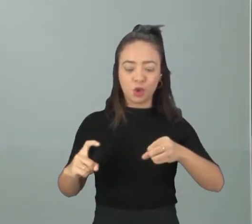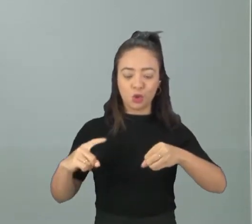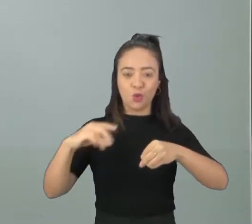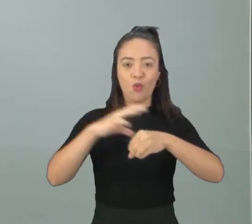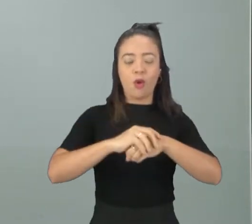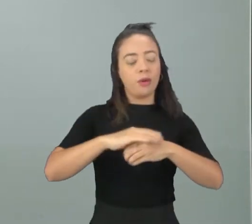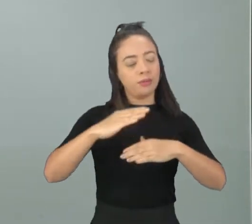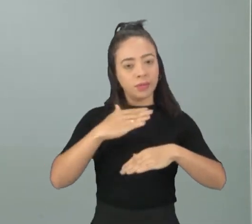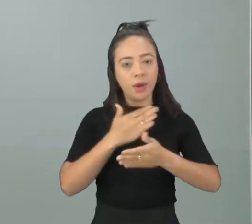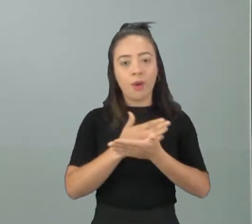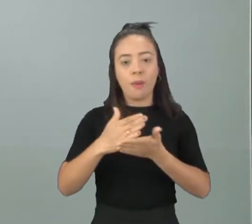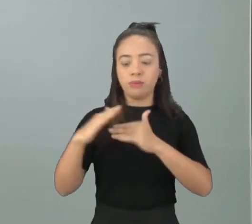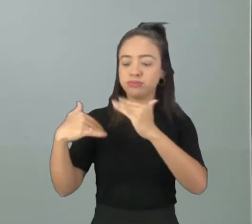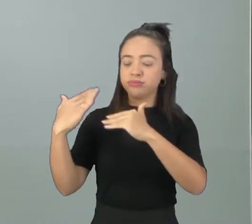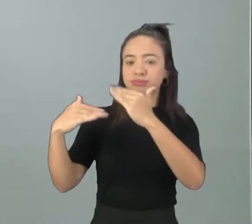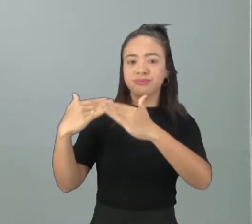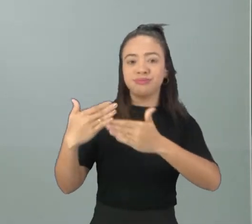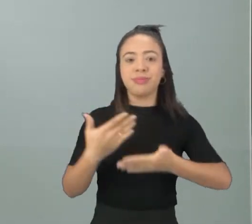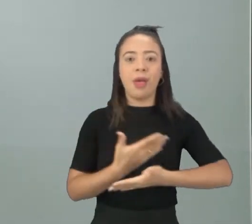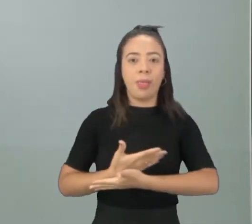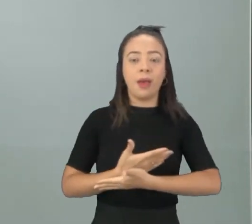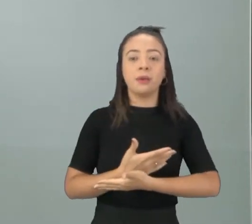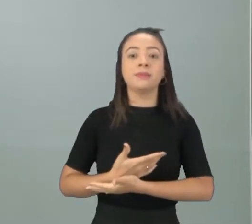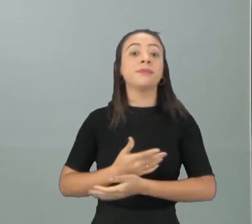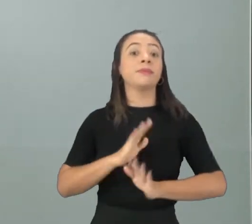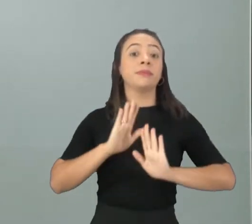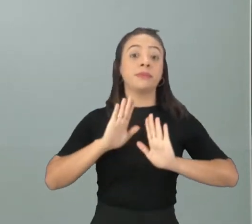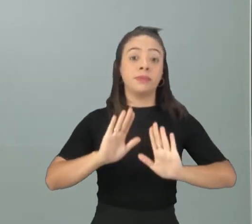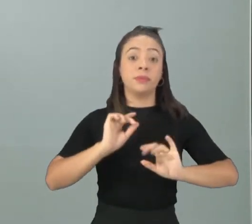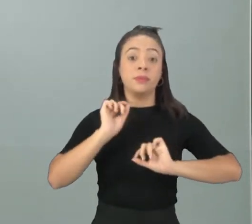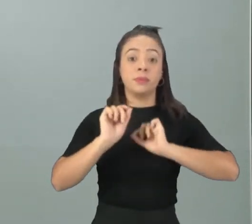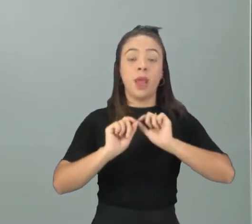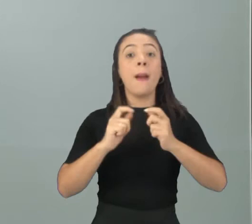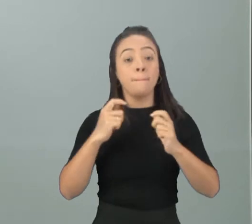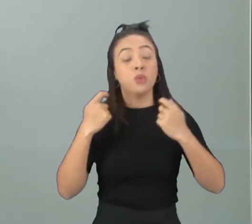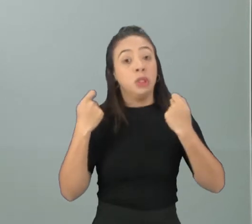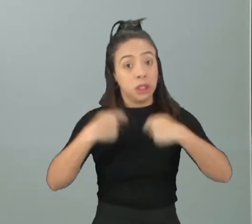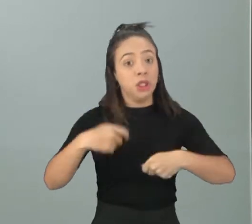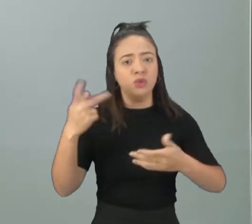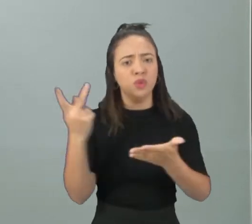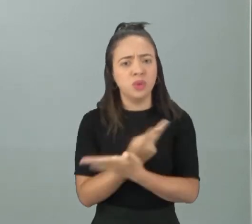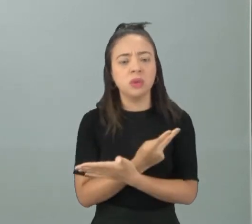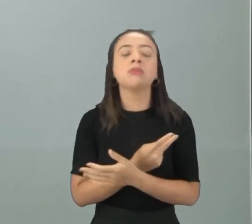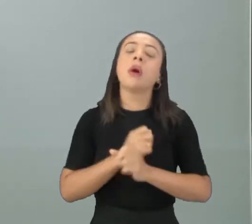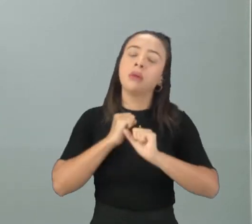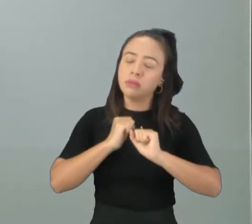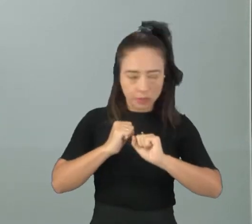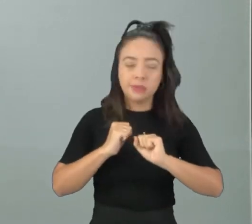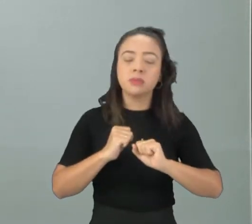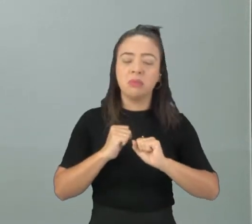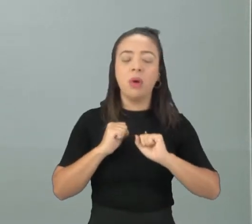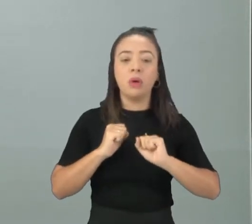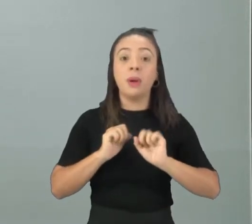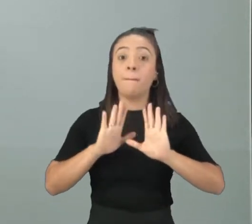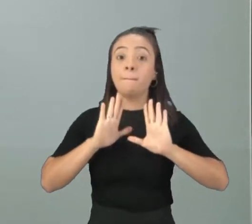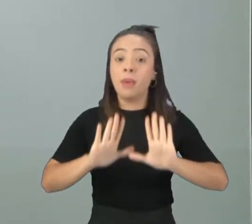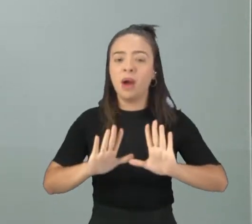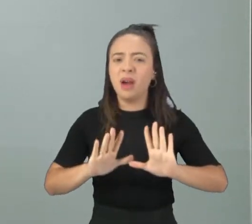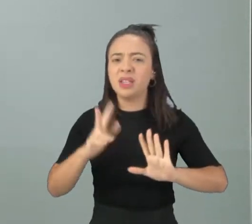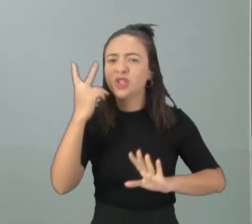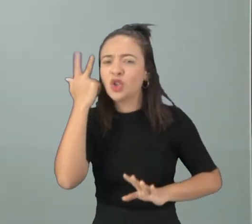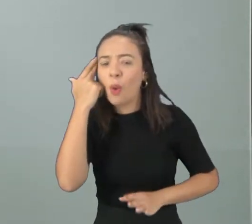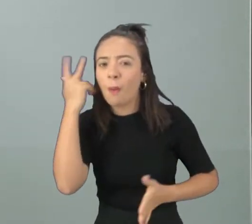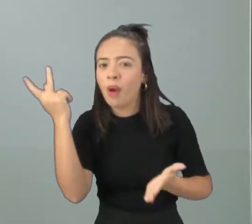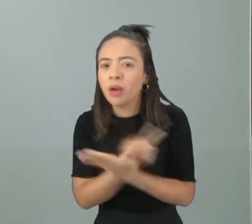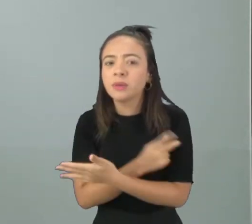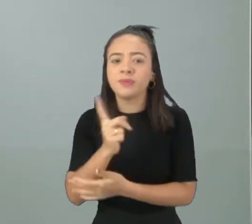já começa o desenvolvimento embrionário, tá, gente? Isso pode acontecer? Pode, tá? Mas não é comum,